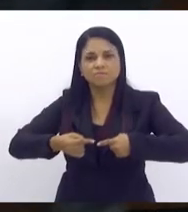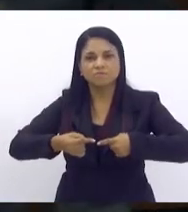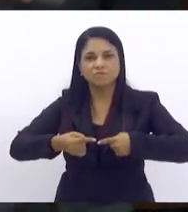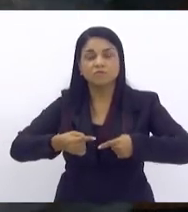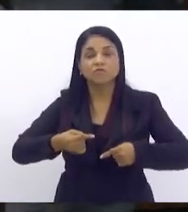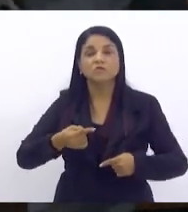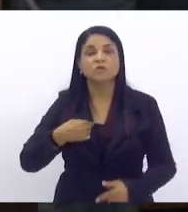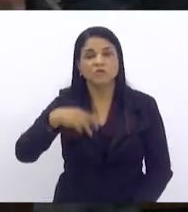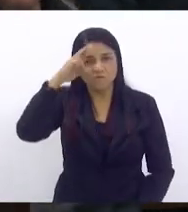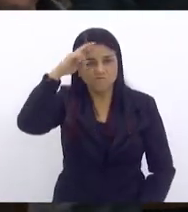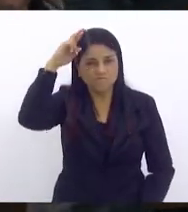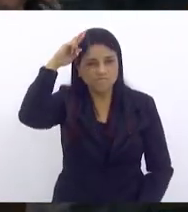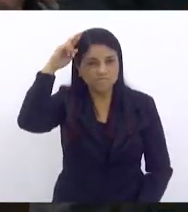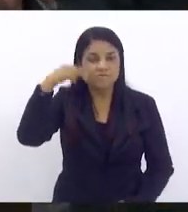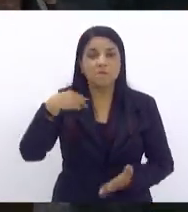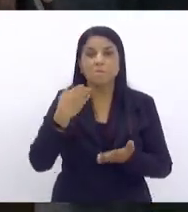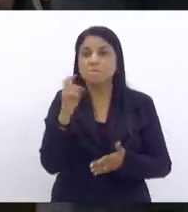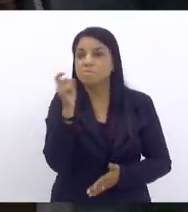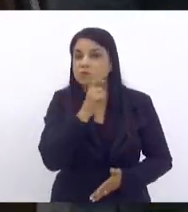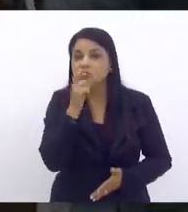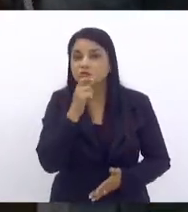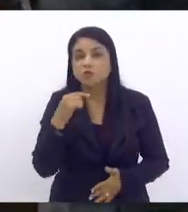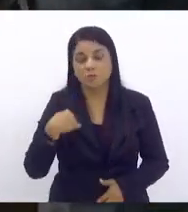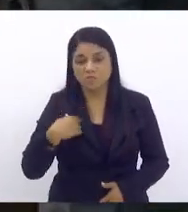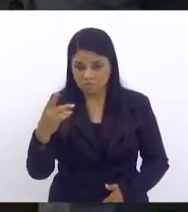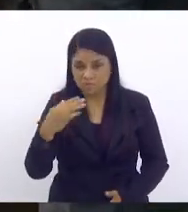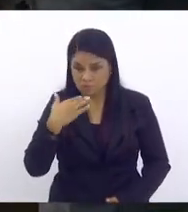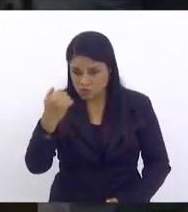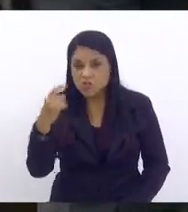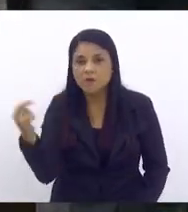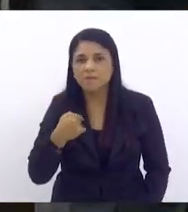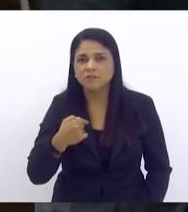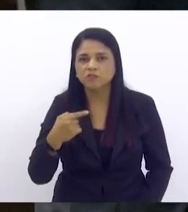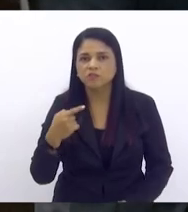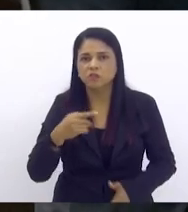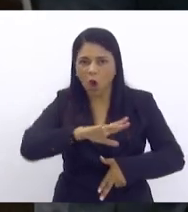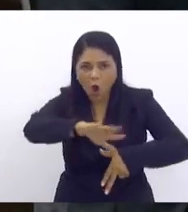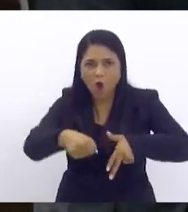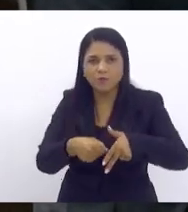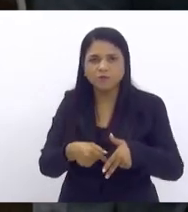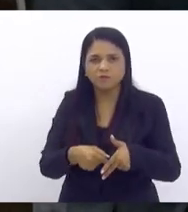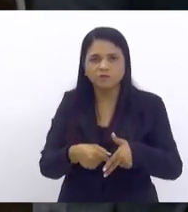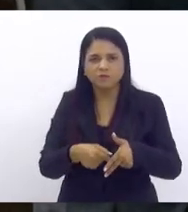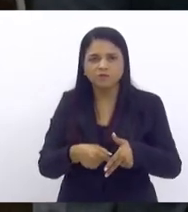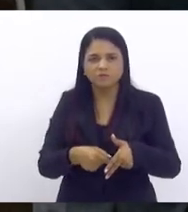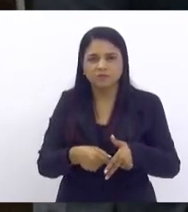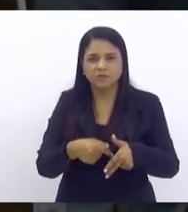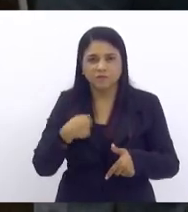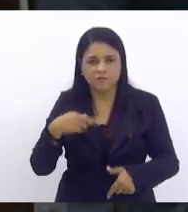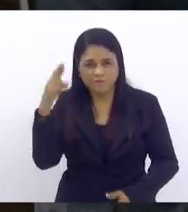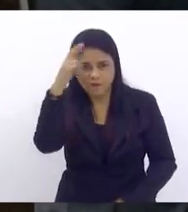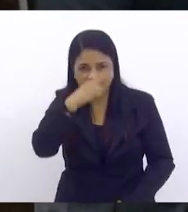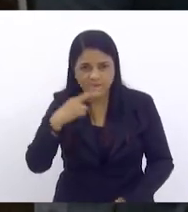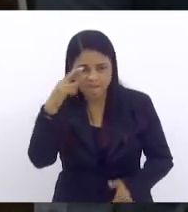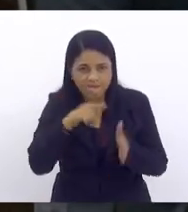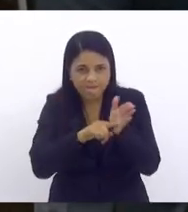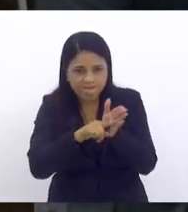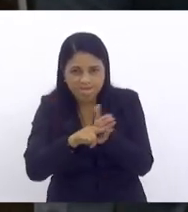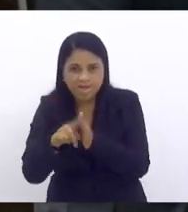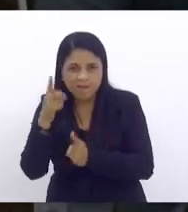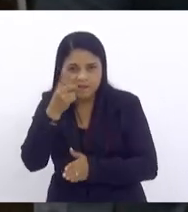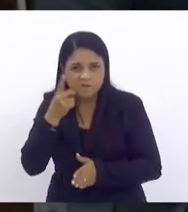Ferreirinha é um mentiroso. E eu desafio o senhor, me chame de corrupto. Identifique, ao invés de fuçar a vida de deputados aqui nessa